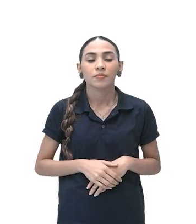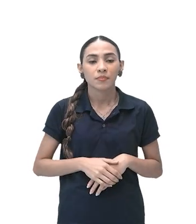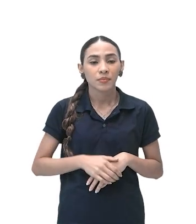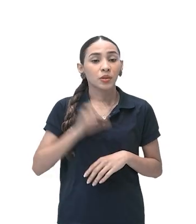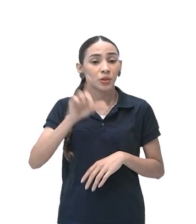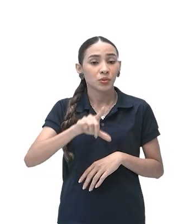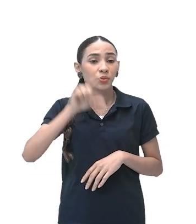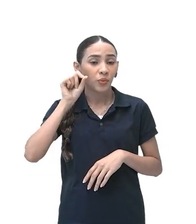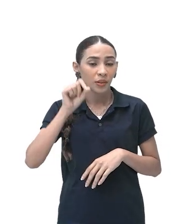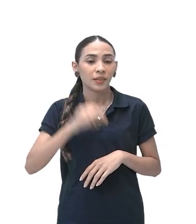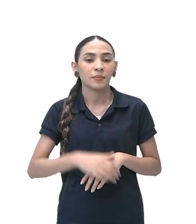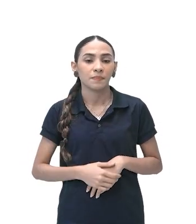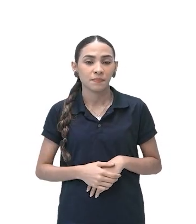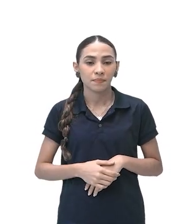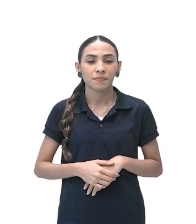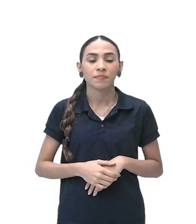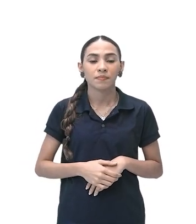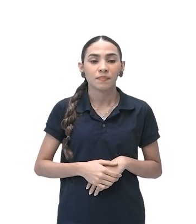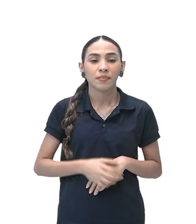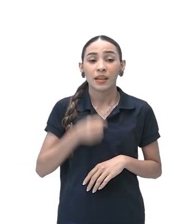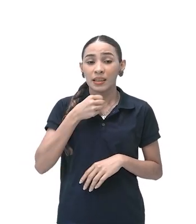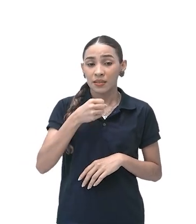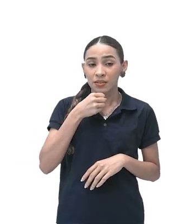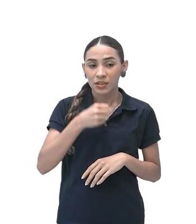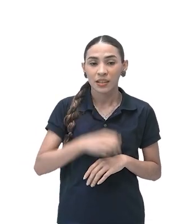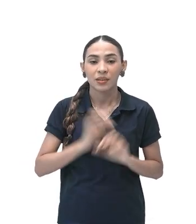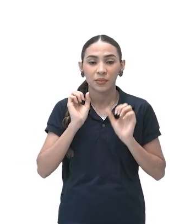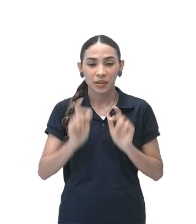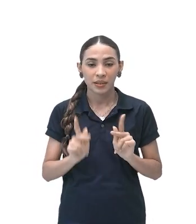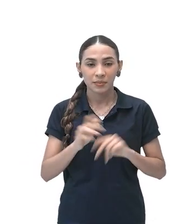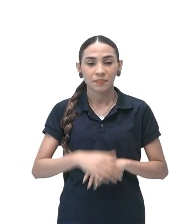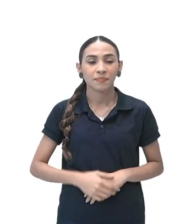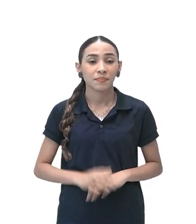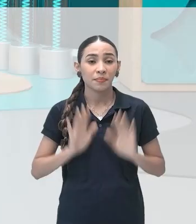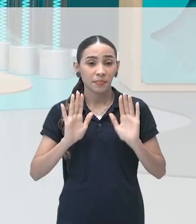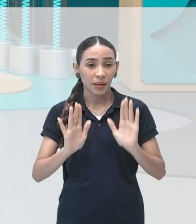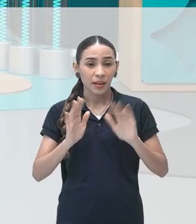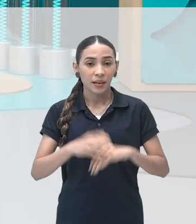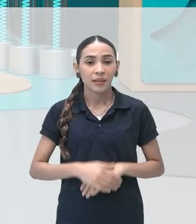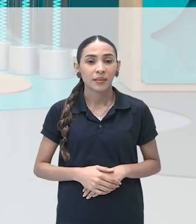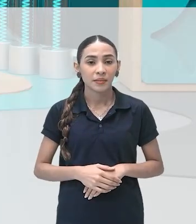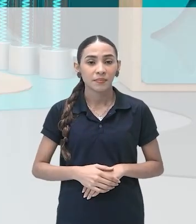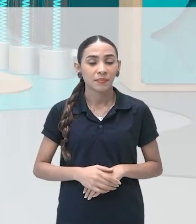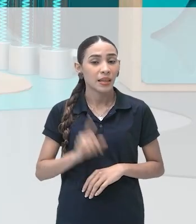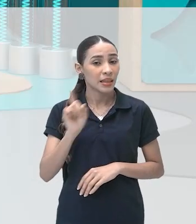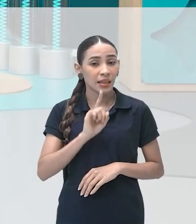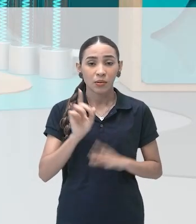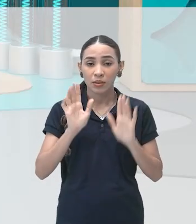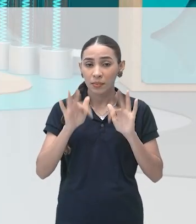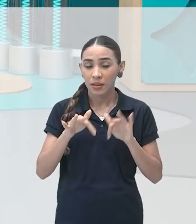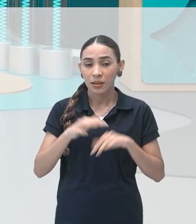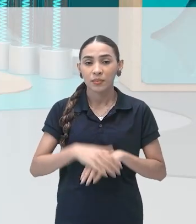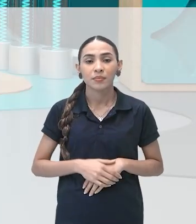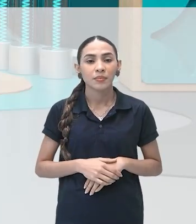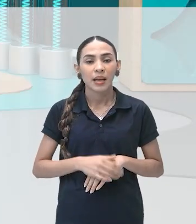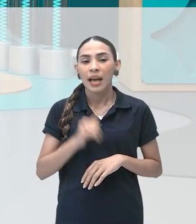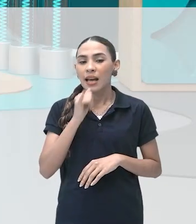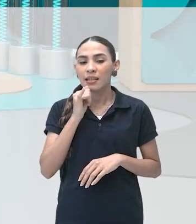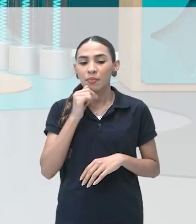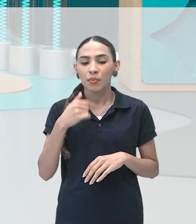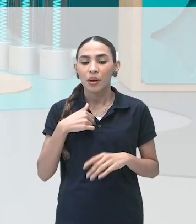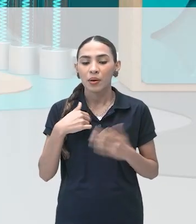fez escolhê-la para ser a nossa entrevistada, ok? Mas não cheguei até ela e